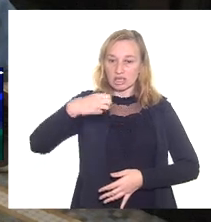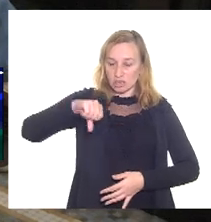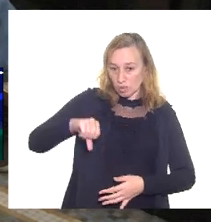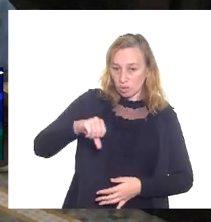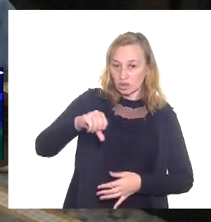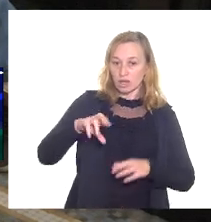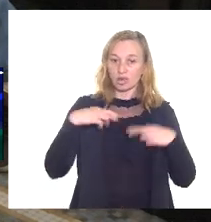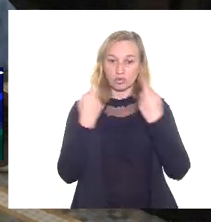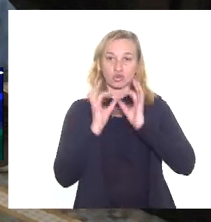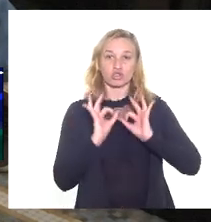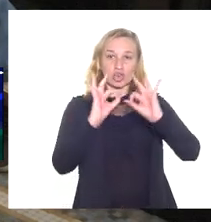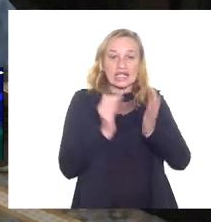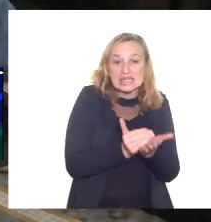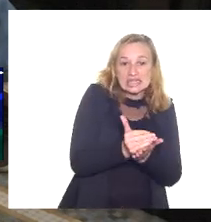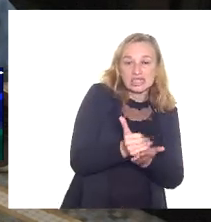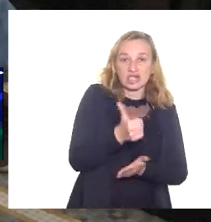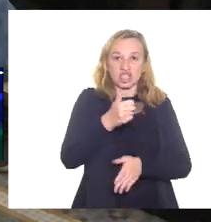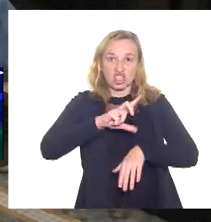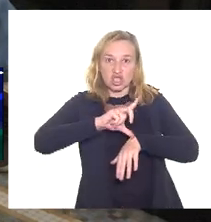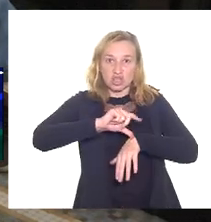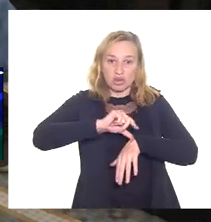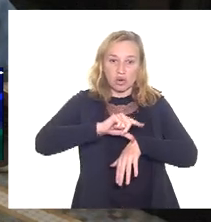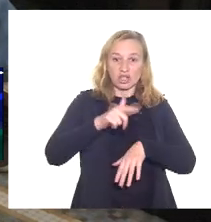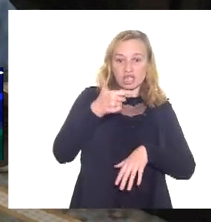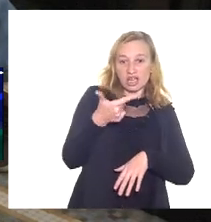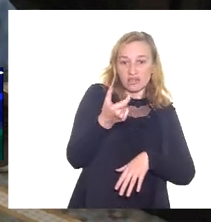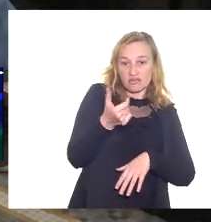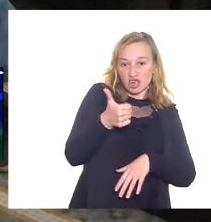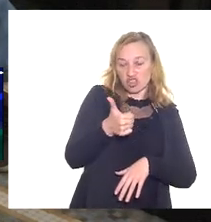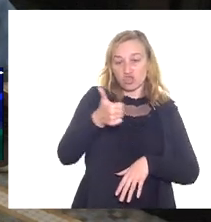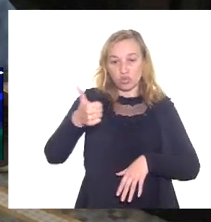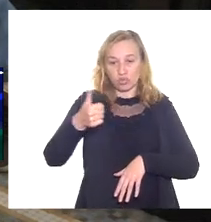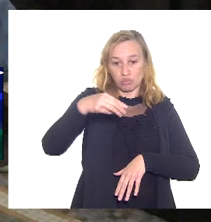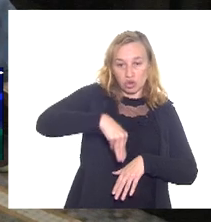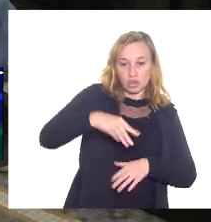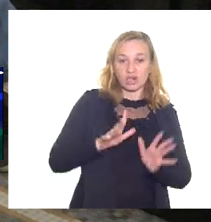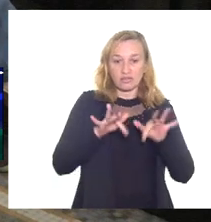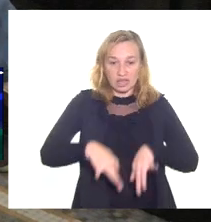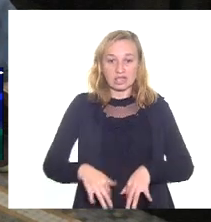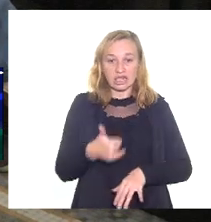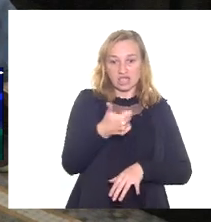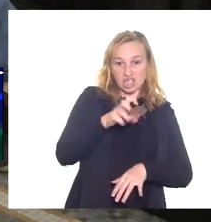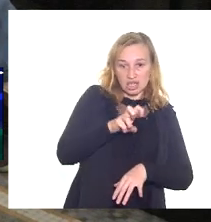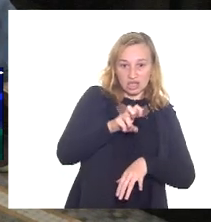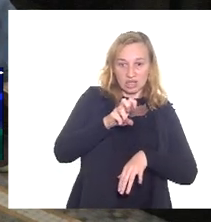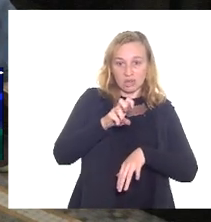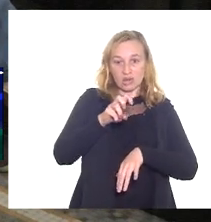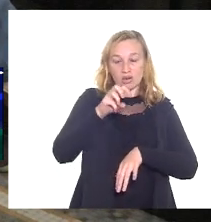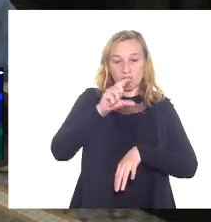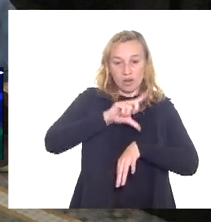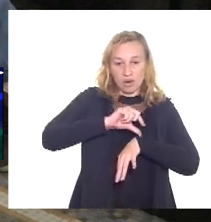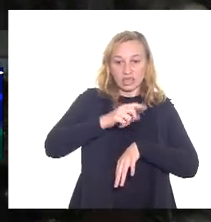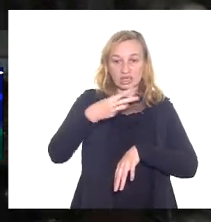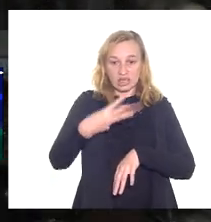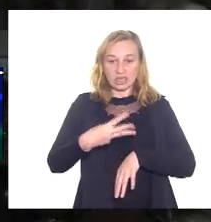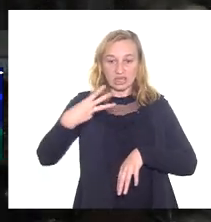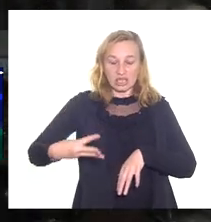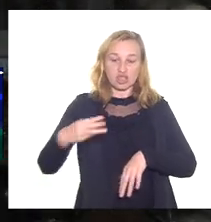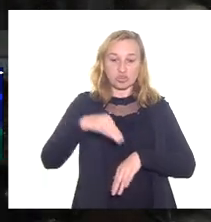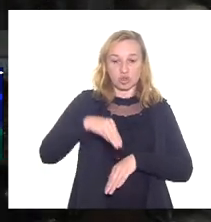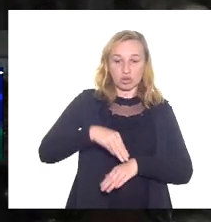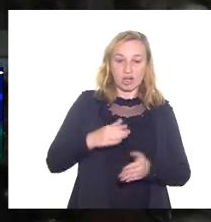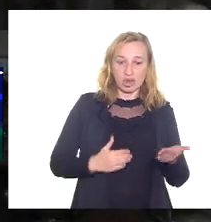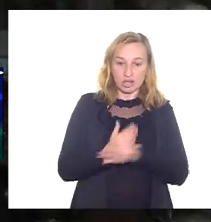sessão extraordinária, que iniciada às 15 horas e 21 minutos, encerrou-se às 15 horas e 33 minutos. Lida